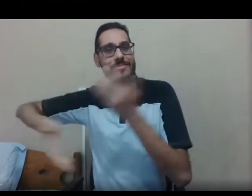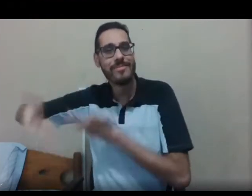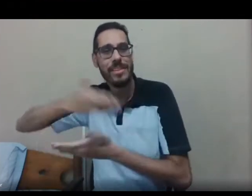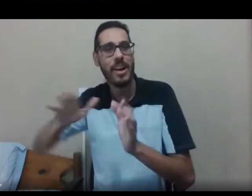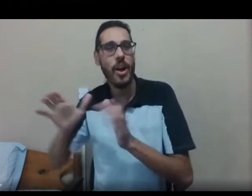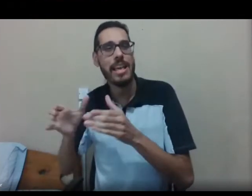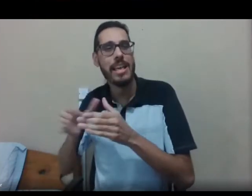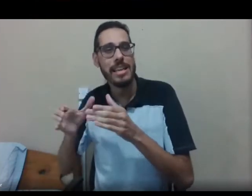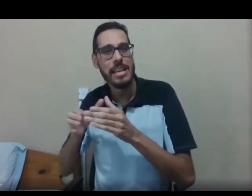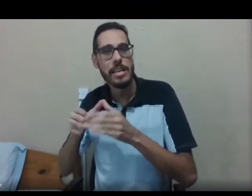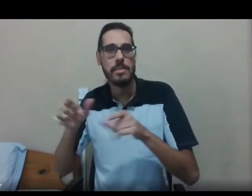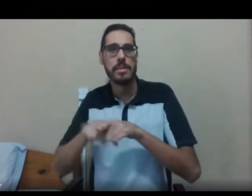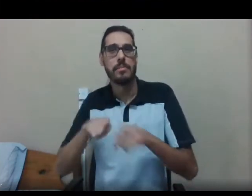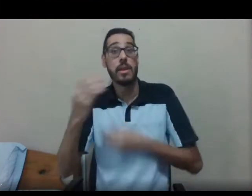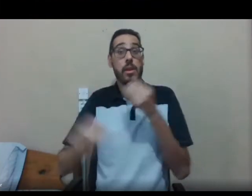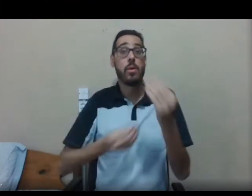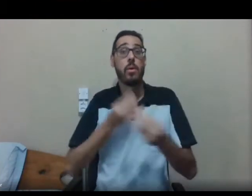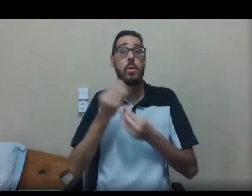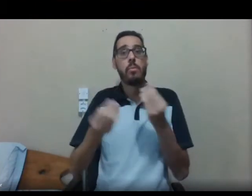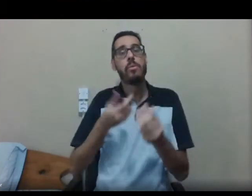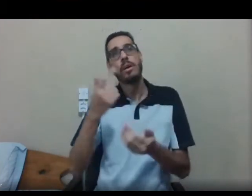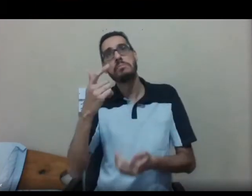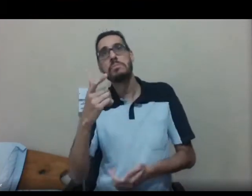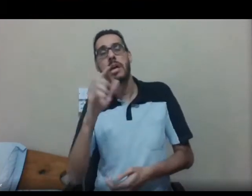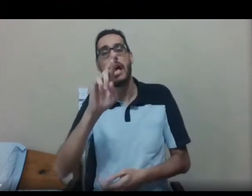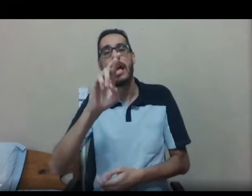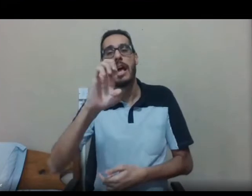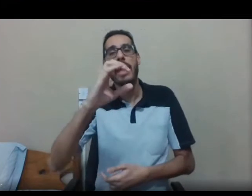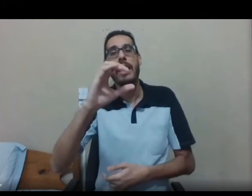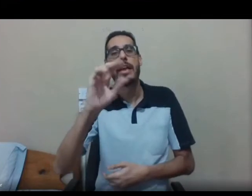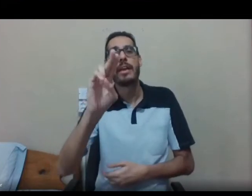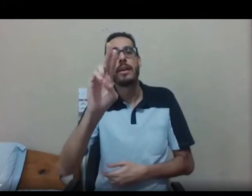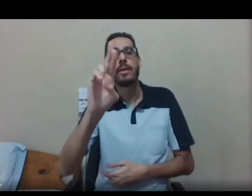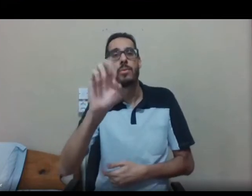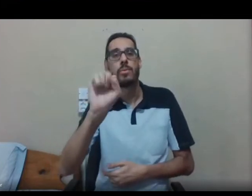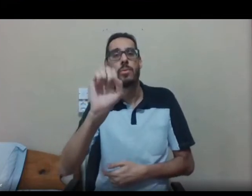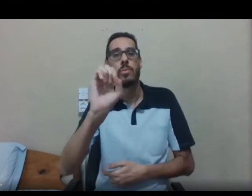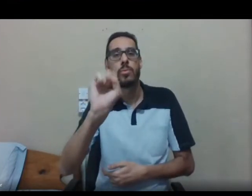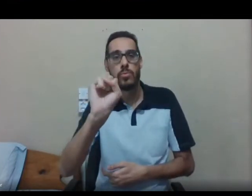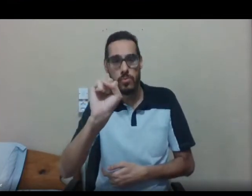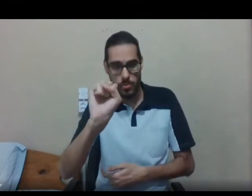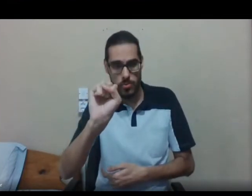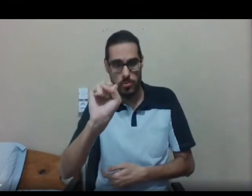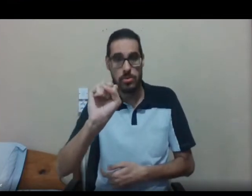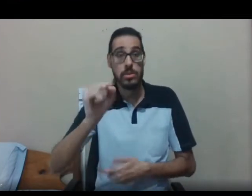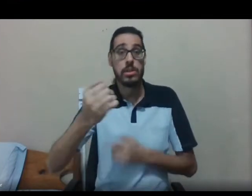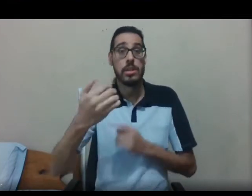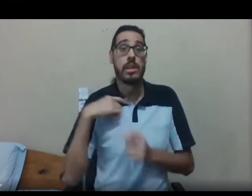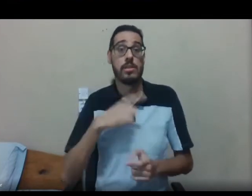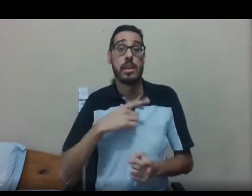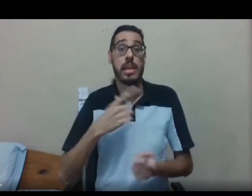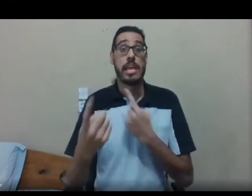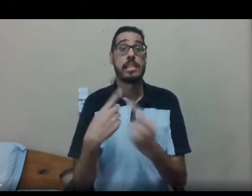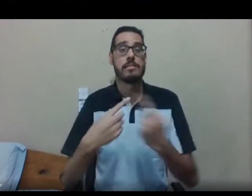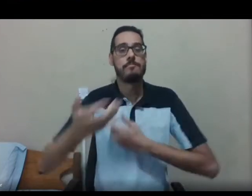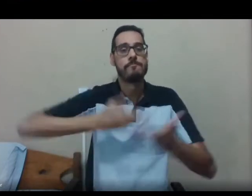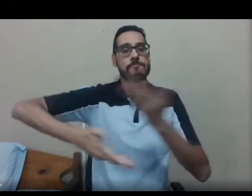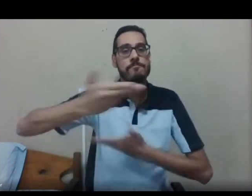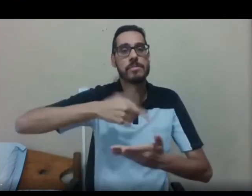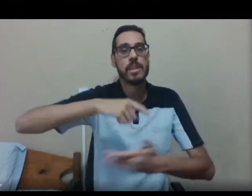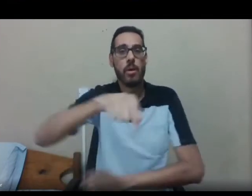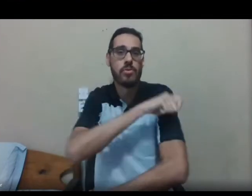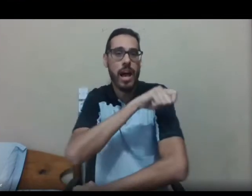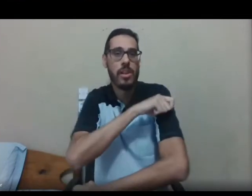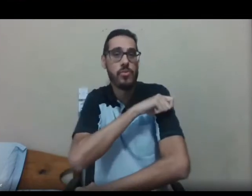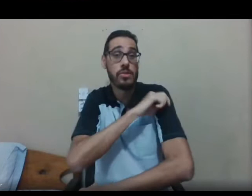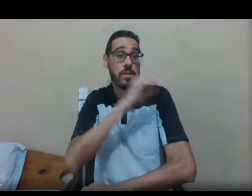formativo. A gente já tem conhecimento de que muitos cursos eles já têm feito sessões de